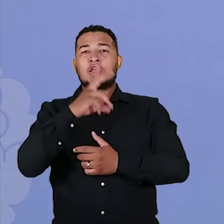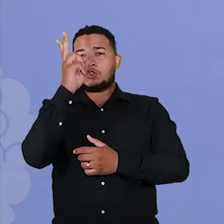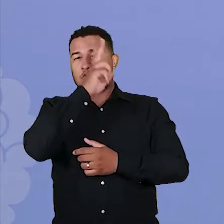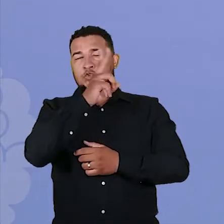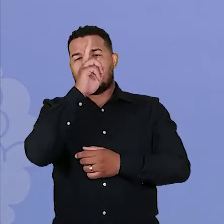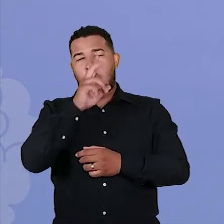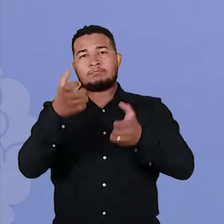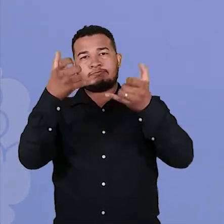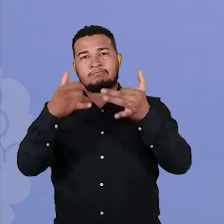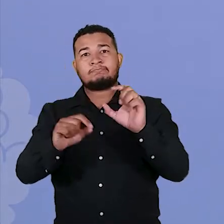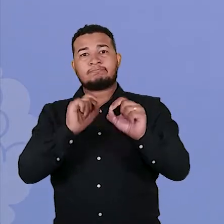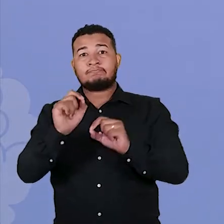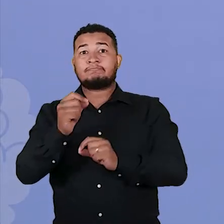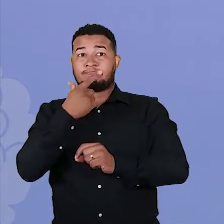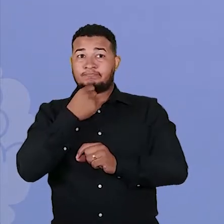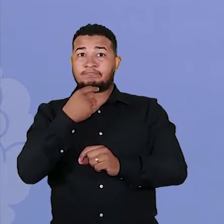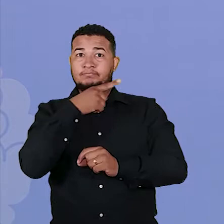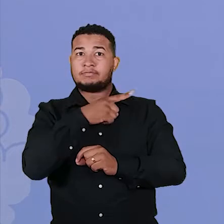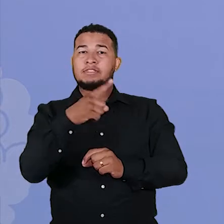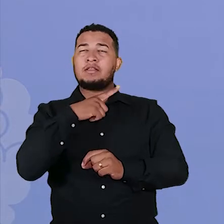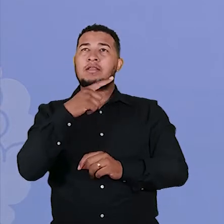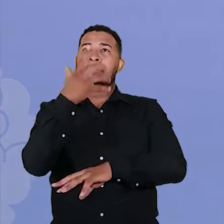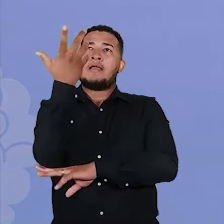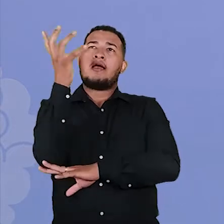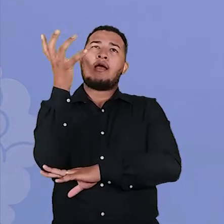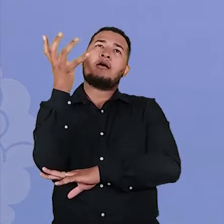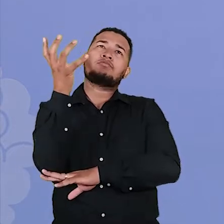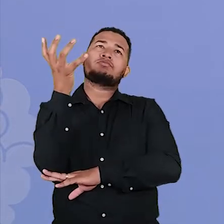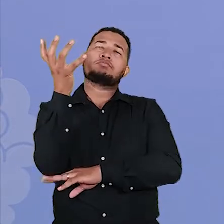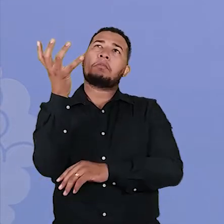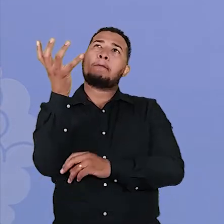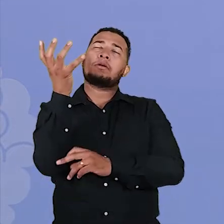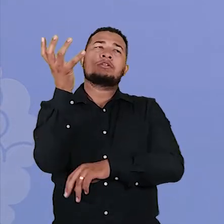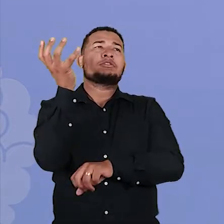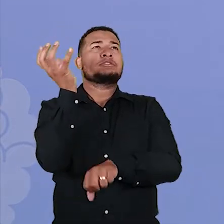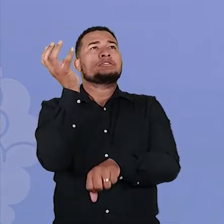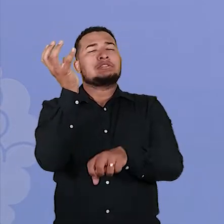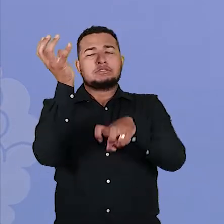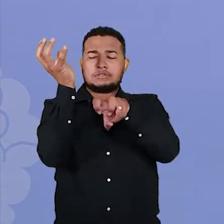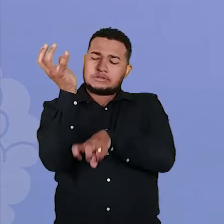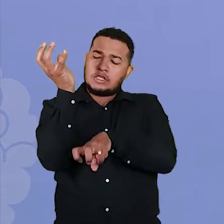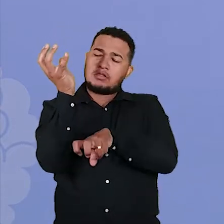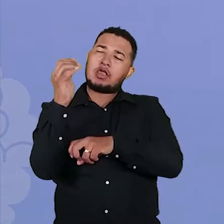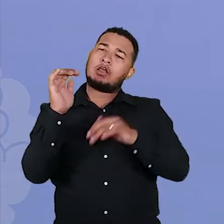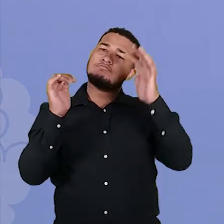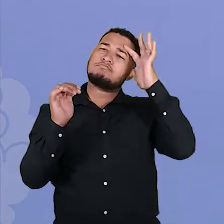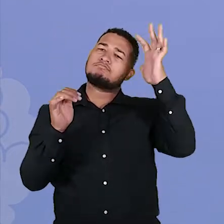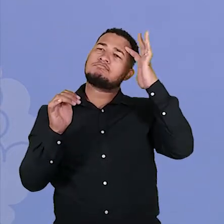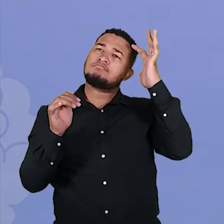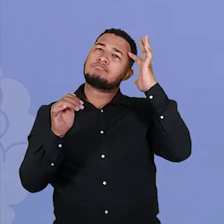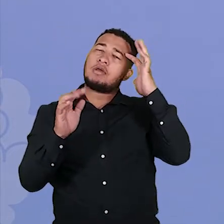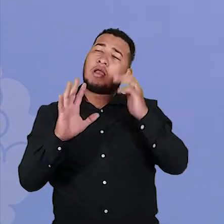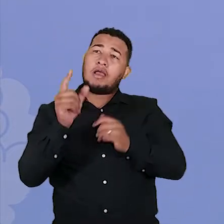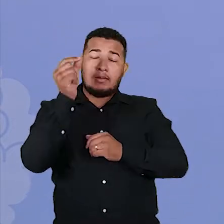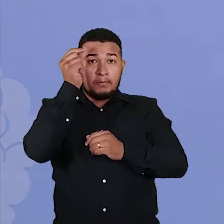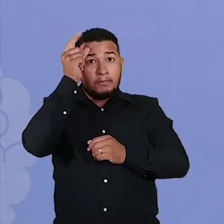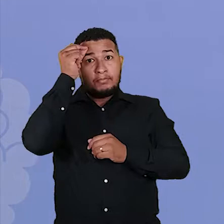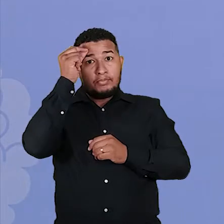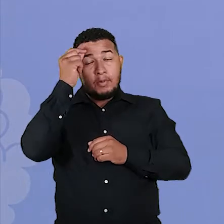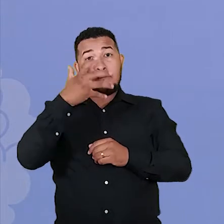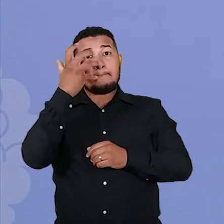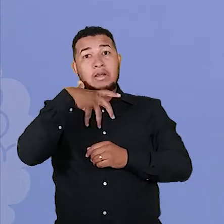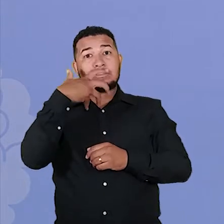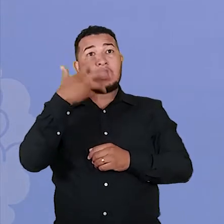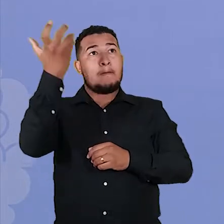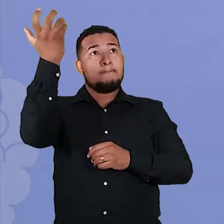história, né, que contam que ele estava debaixo de uma árvore, uma macieira, sentado lá, refletindo sobre a vida. E uma